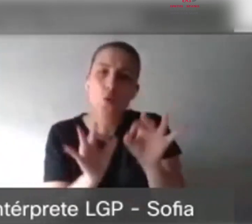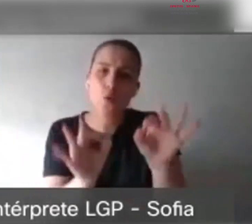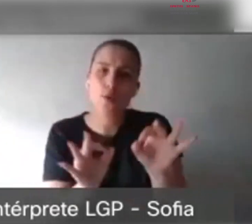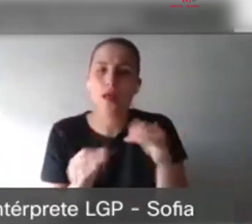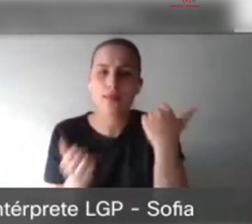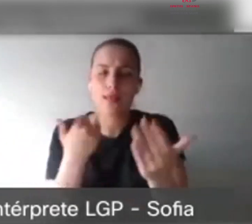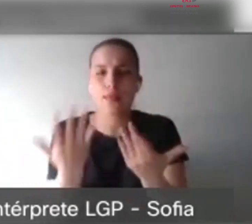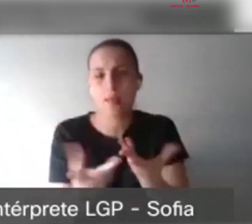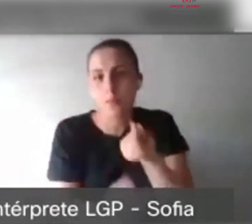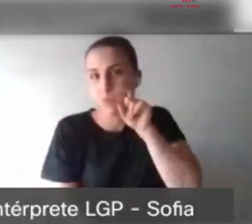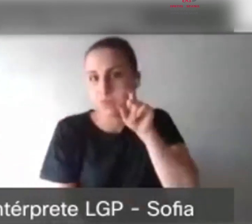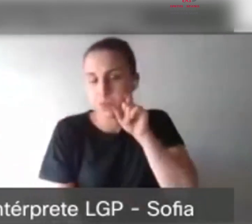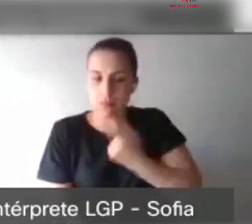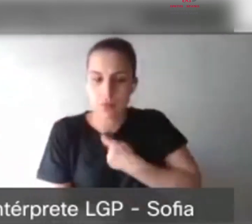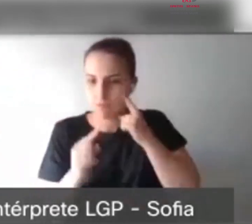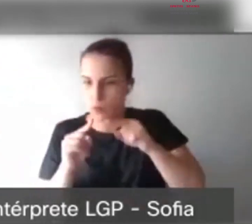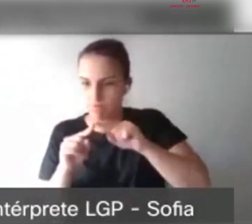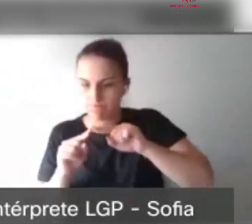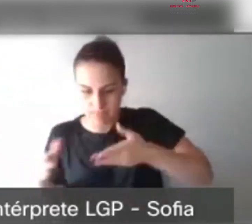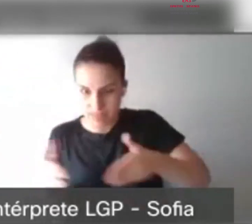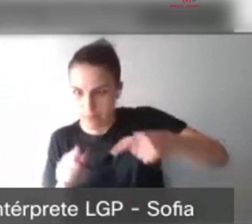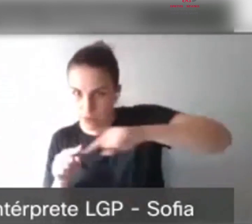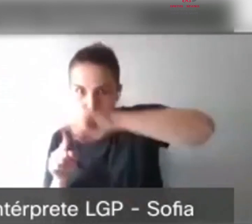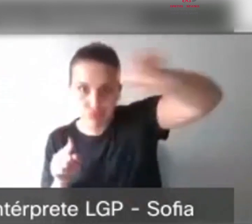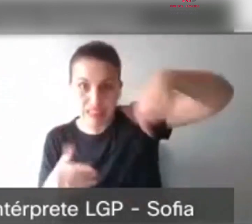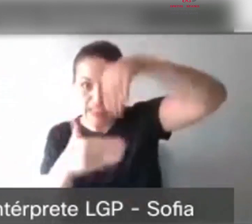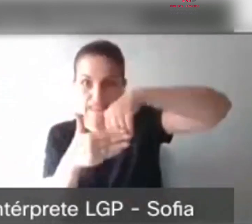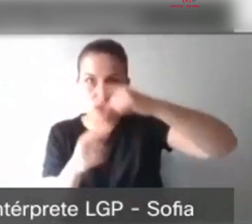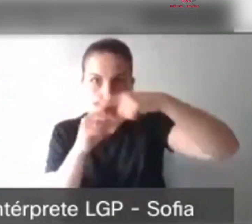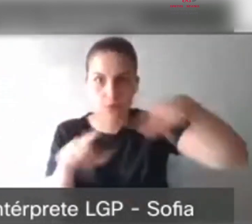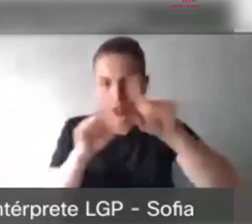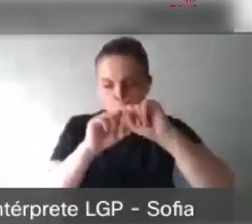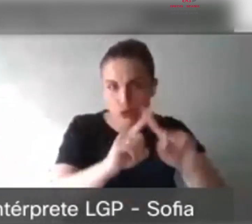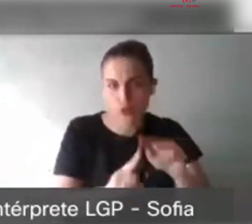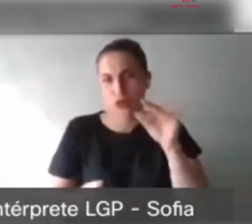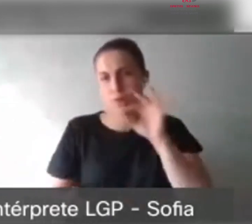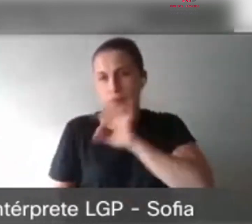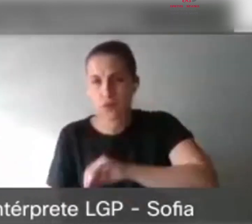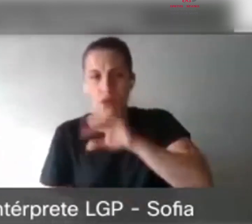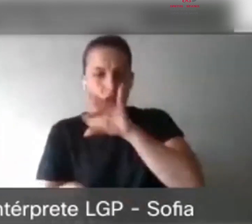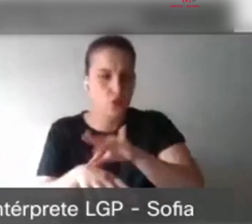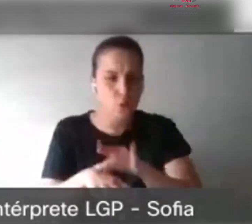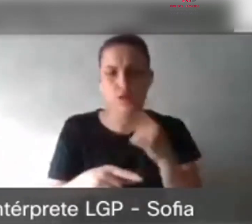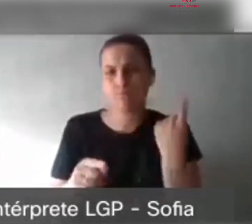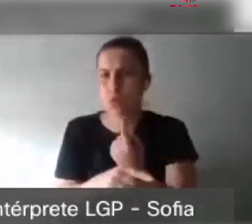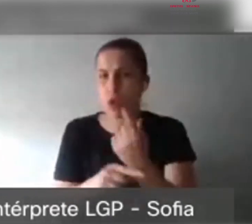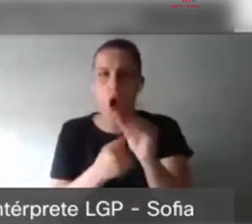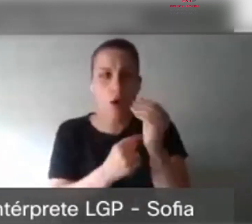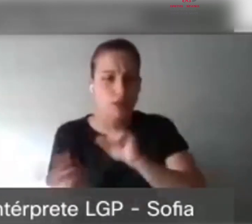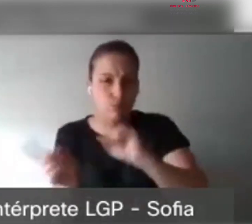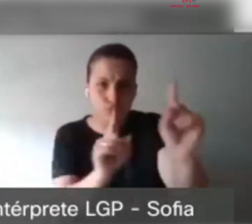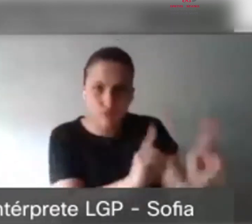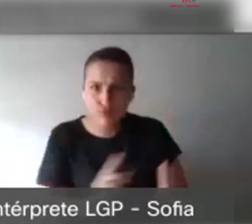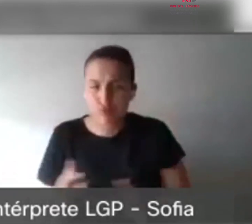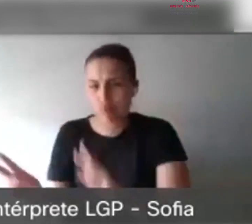Foi preciso redefinir circuitos dentro de todo o hospital, todo tipo de circuitos, de profissionais, de doentes, circuitos logísticos. Foi